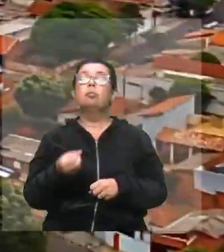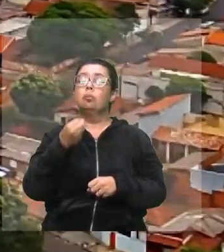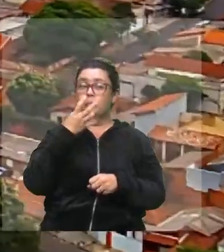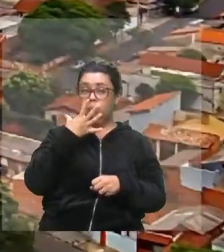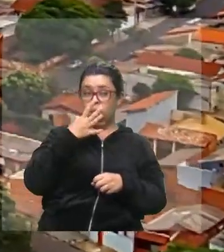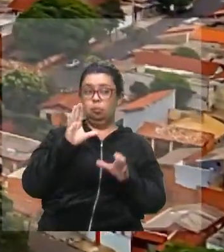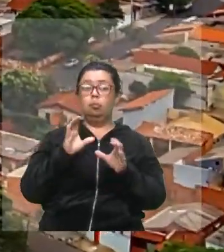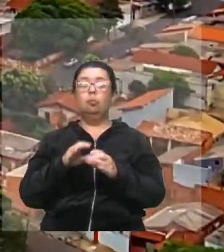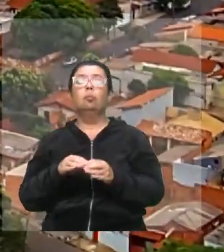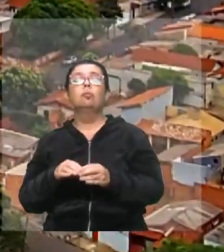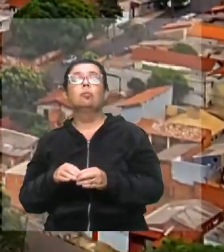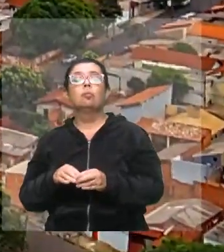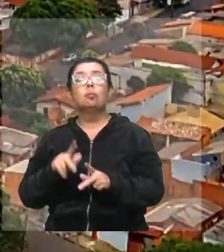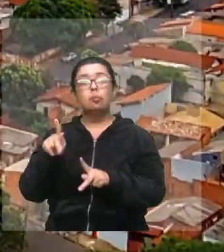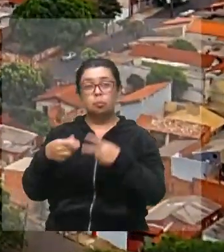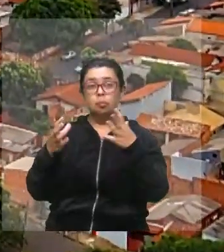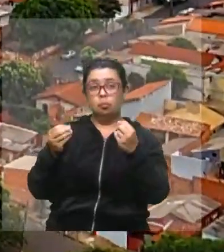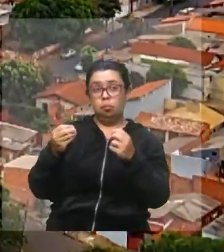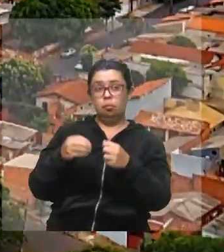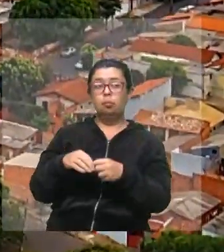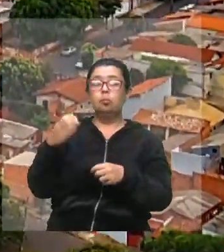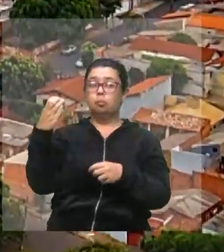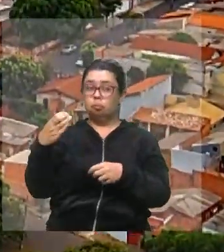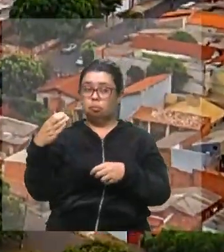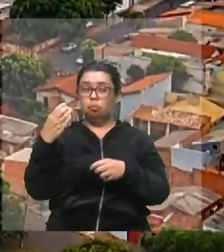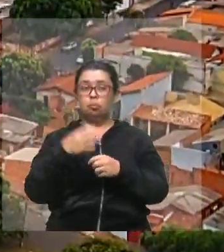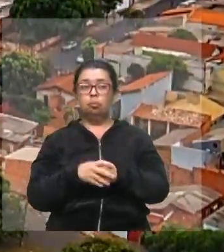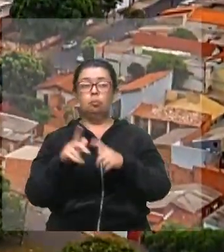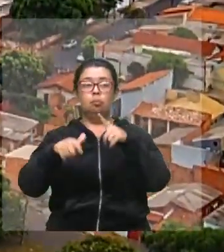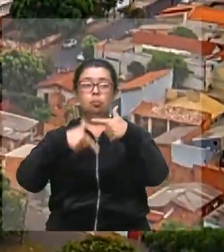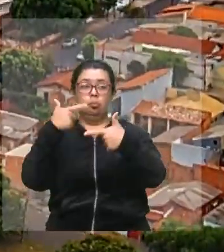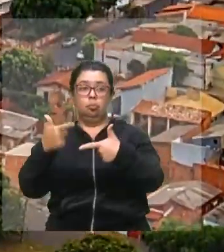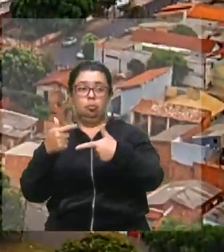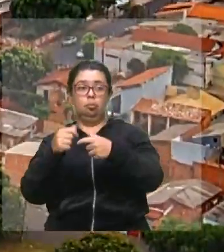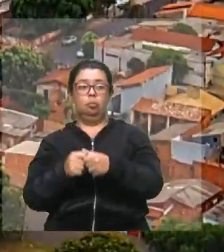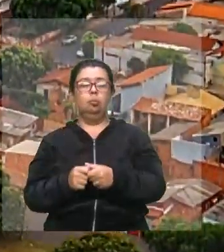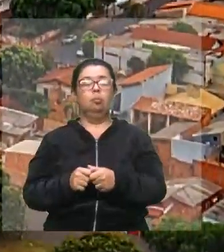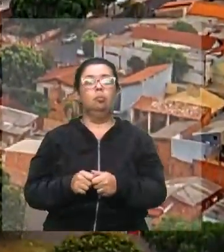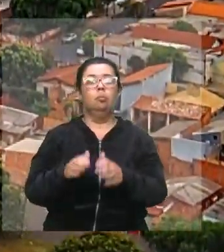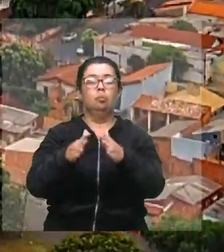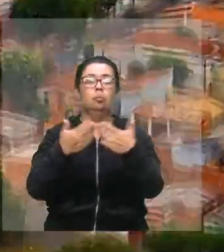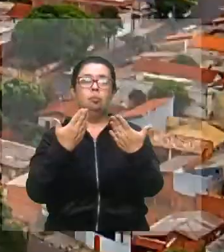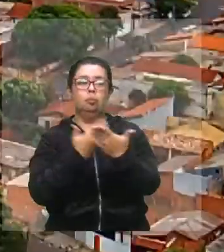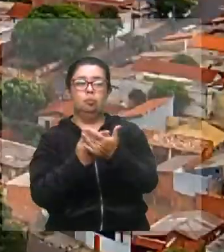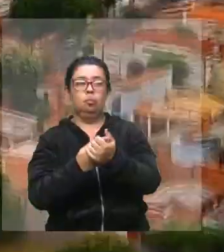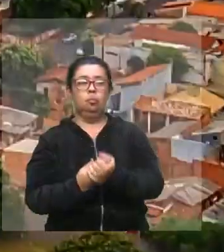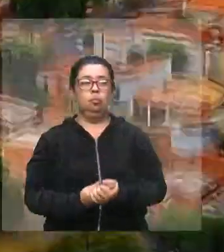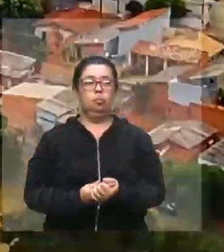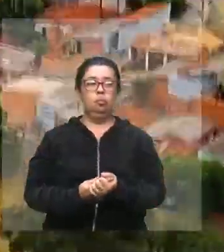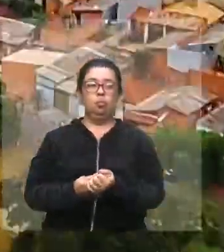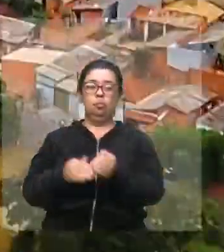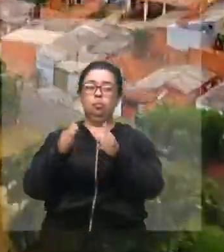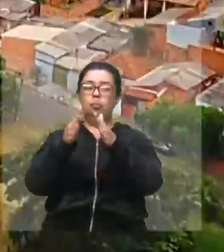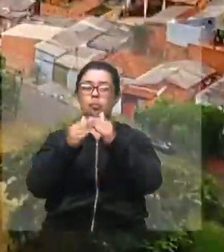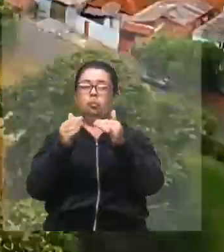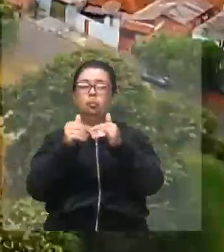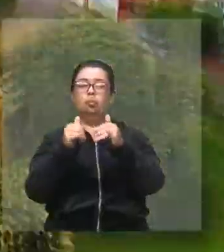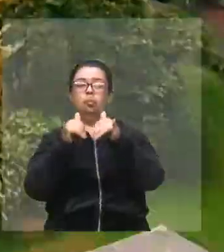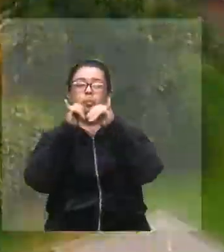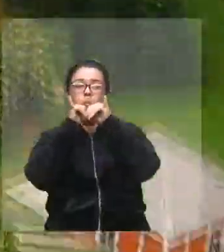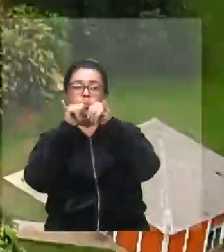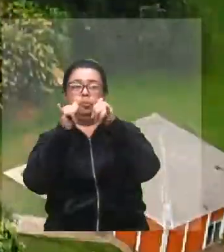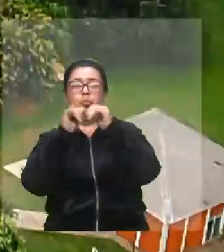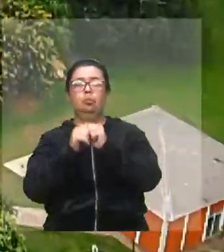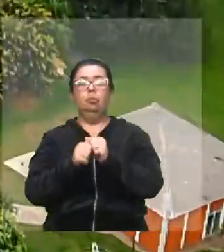um sonho ali que a população tem. E depois de outros requerimentos que requer a informação do Poder